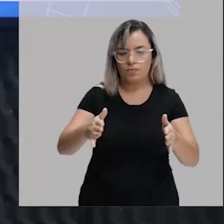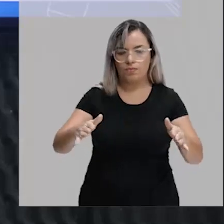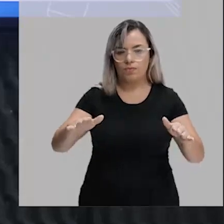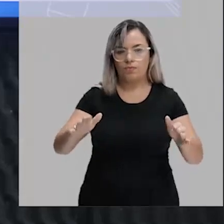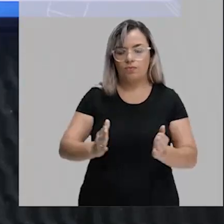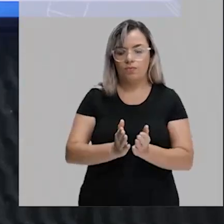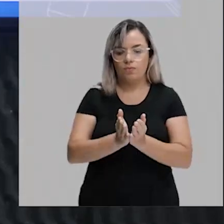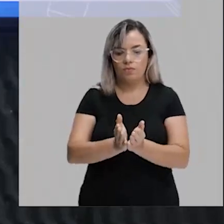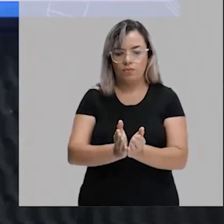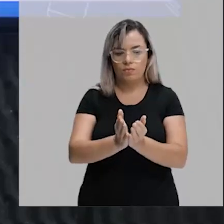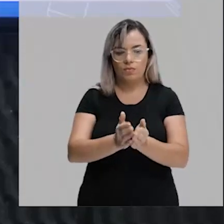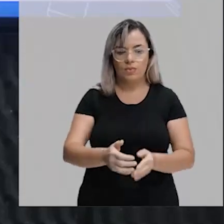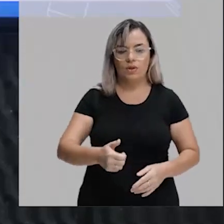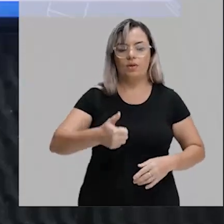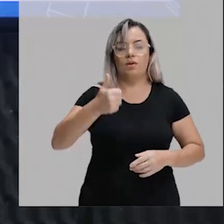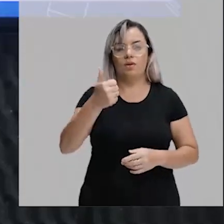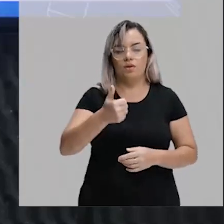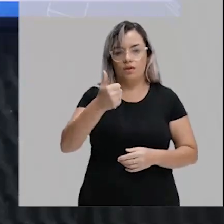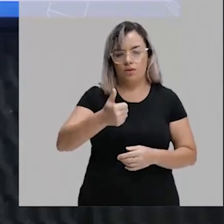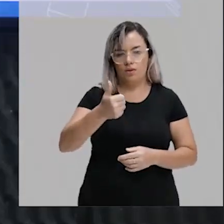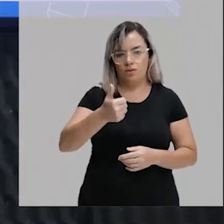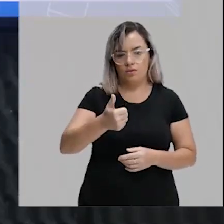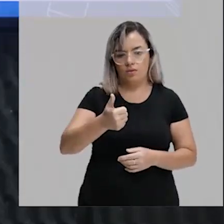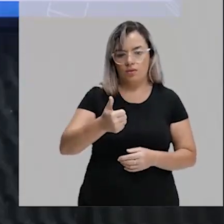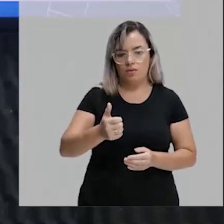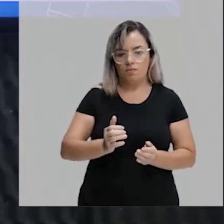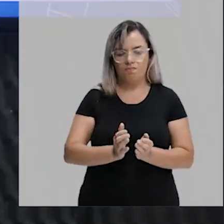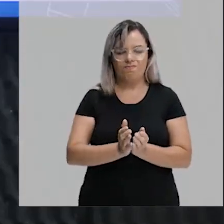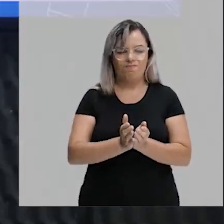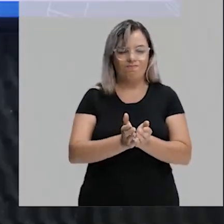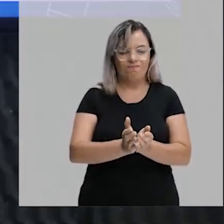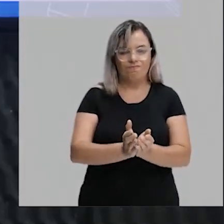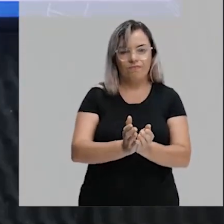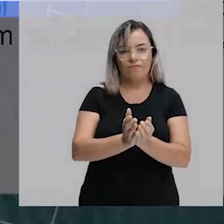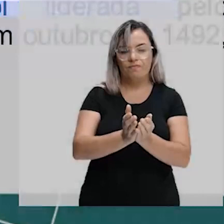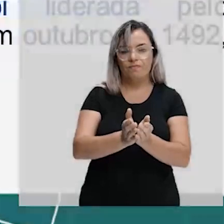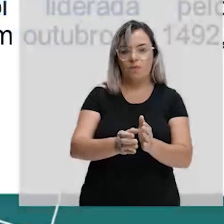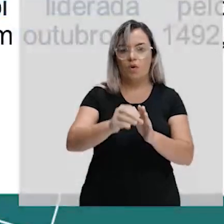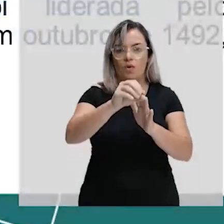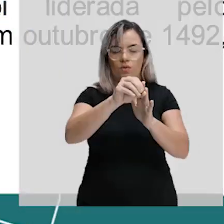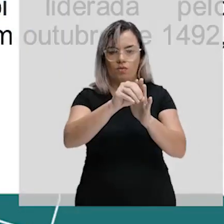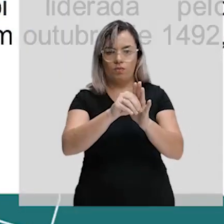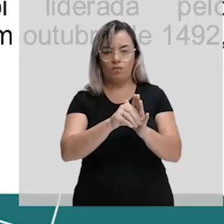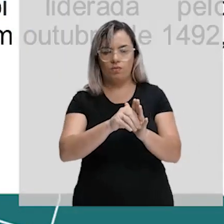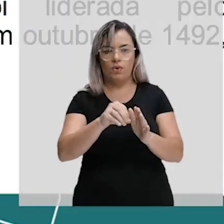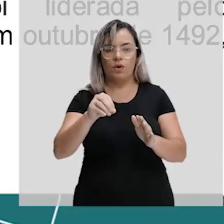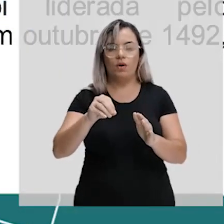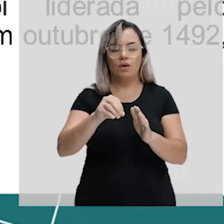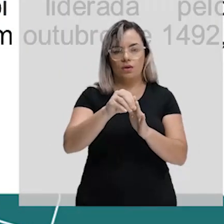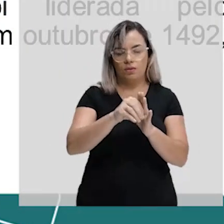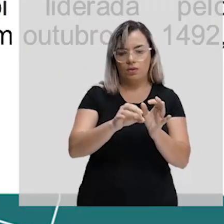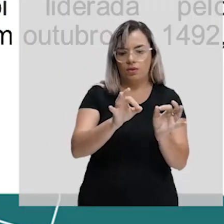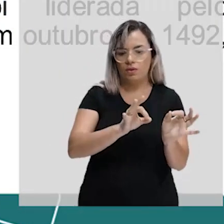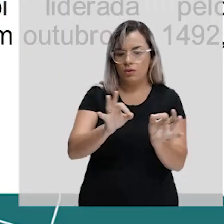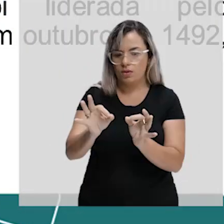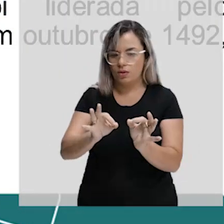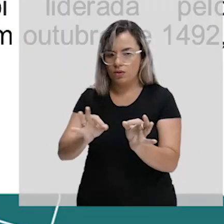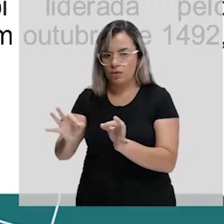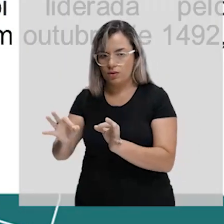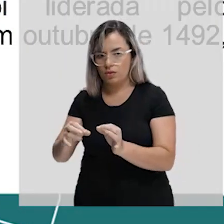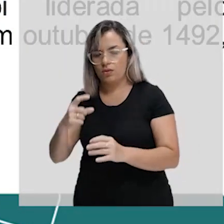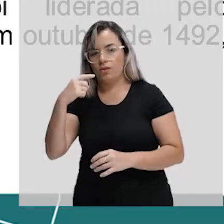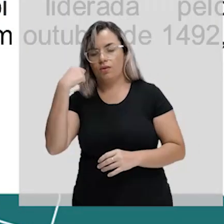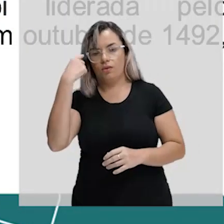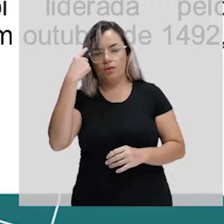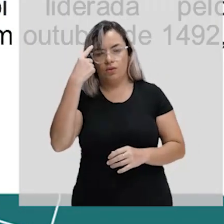da primeira grande expedição oficial, certo? Organizada pelos